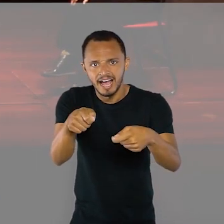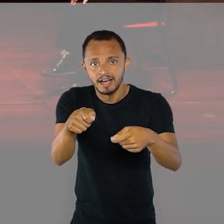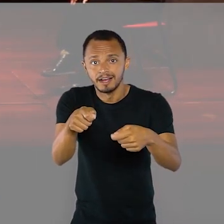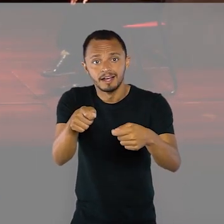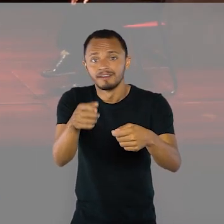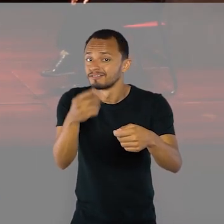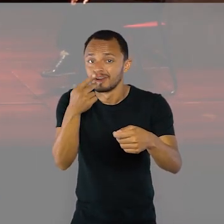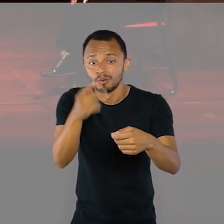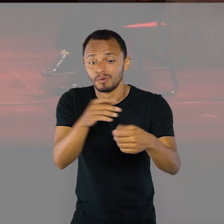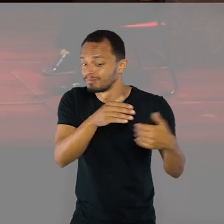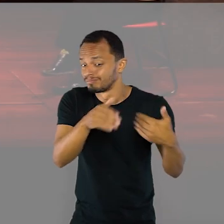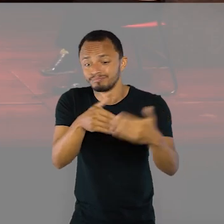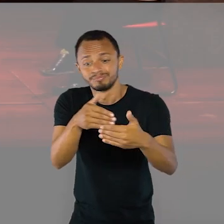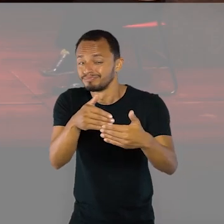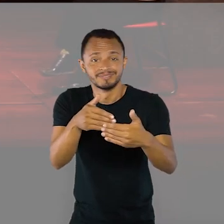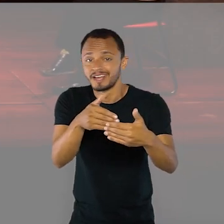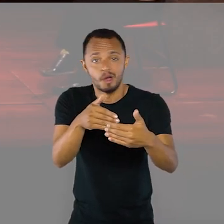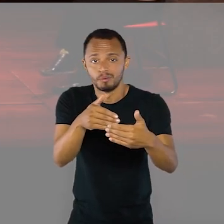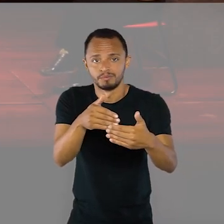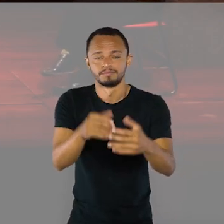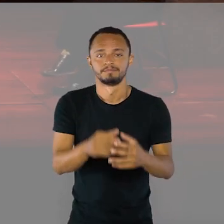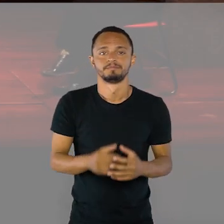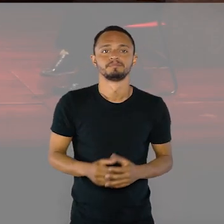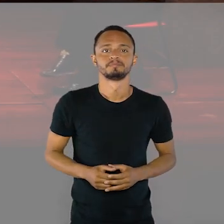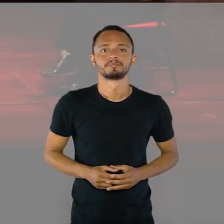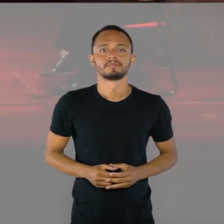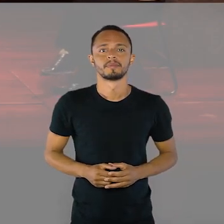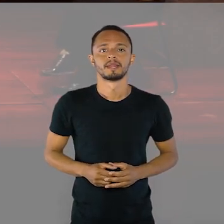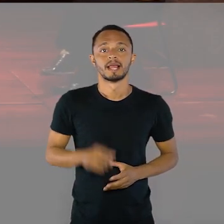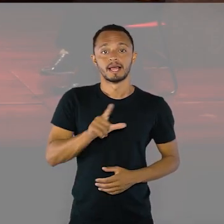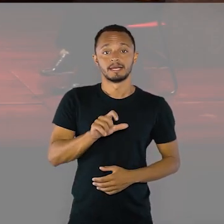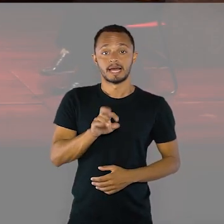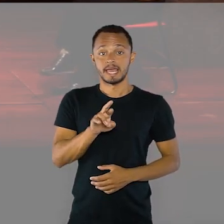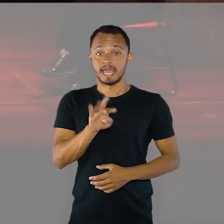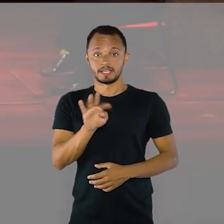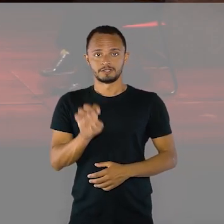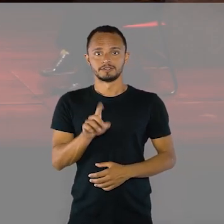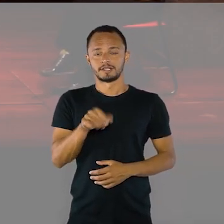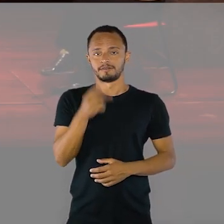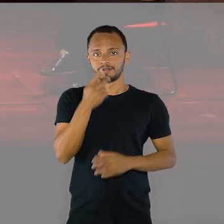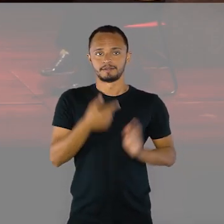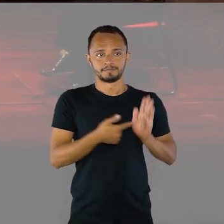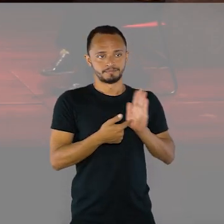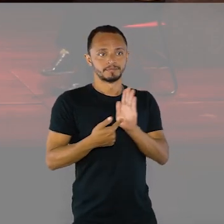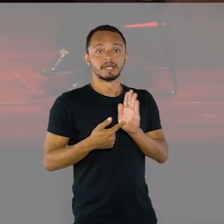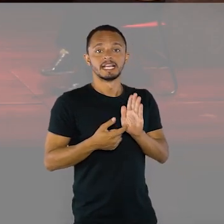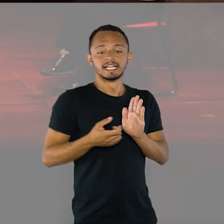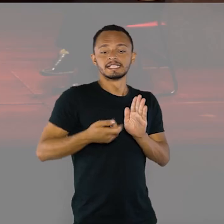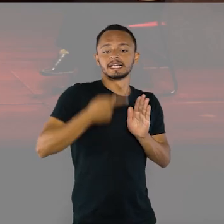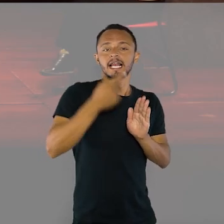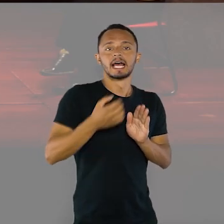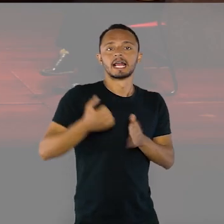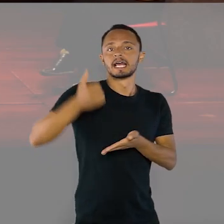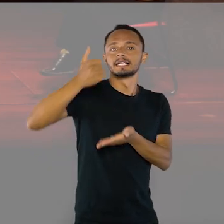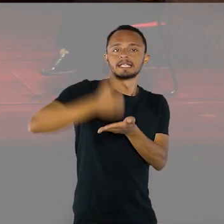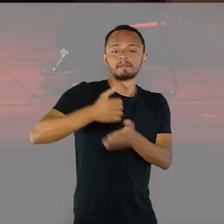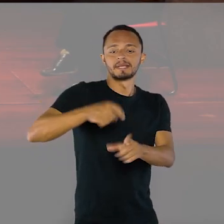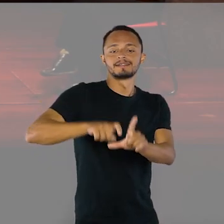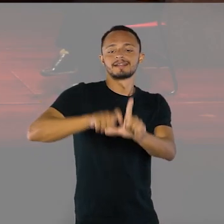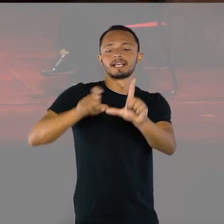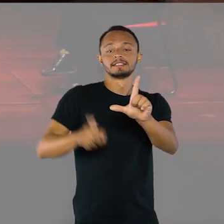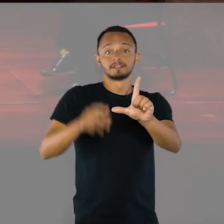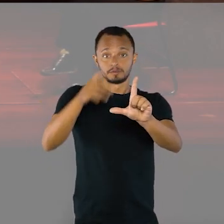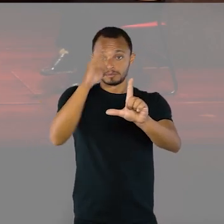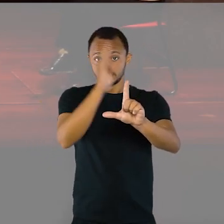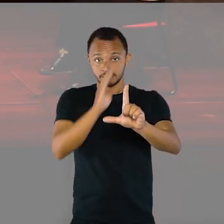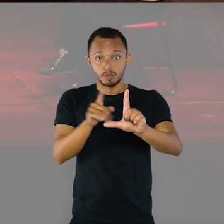A Laerte, de novo, declara a independência desse país, tem que ser com espada. Declara a independência deste, tem que